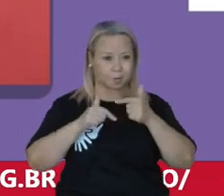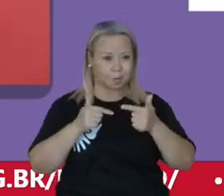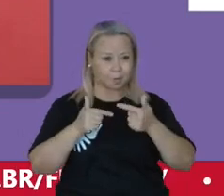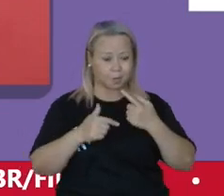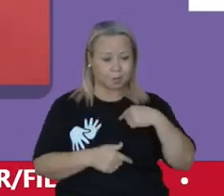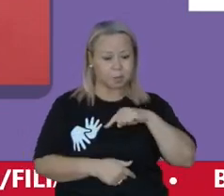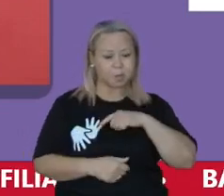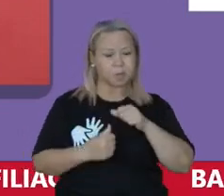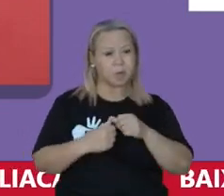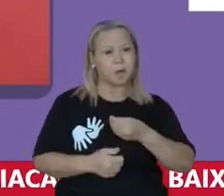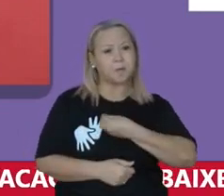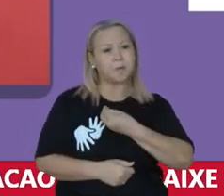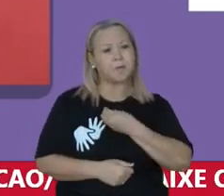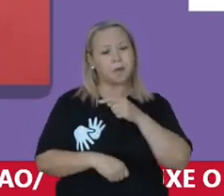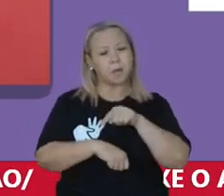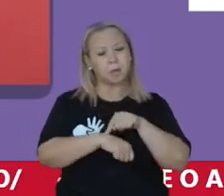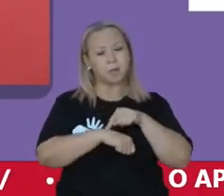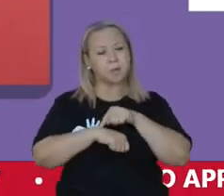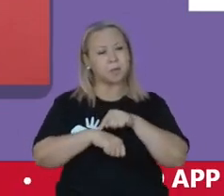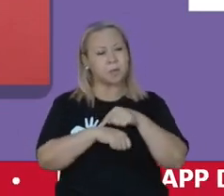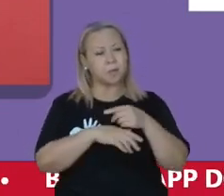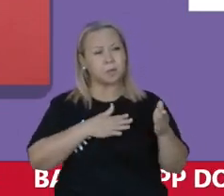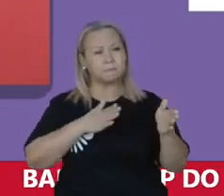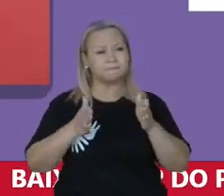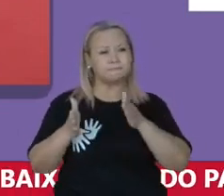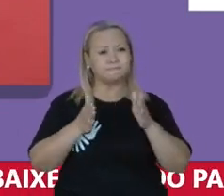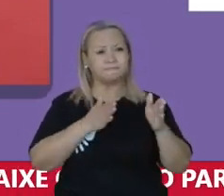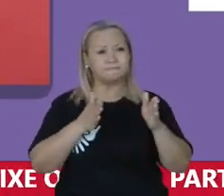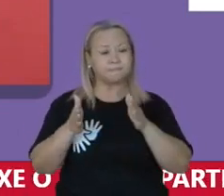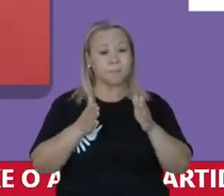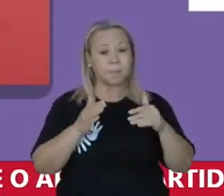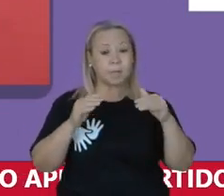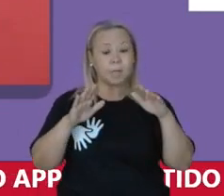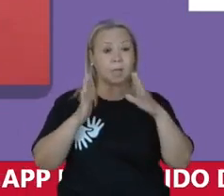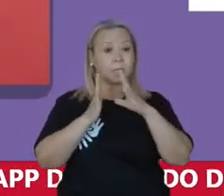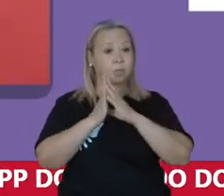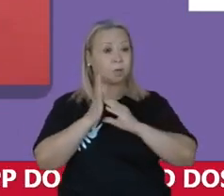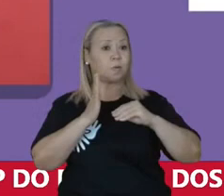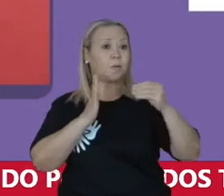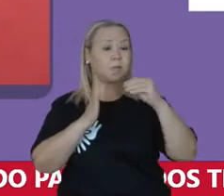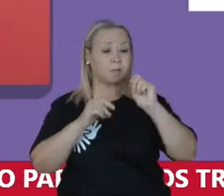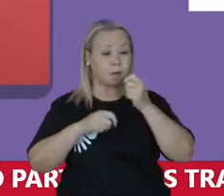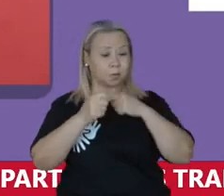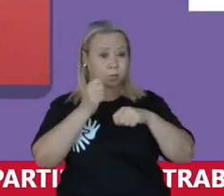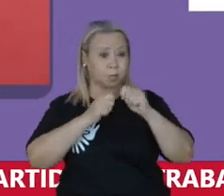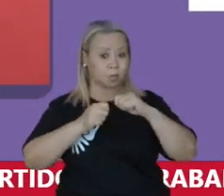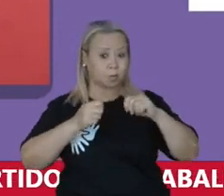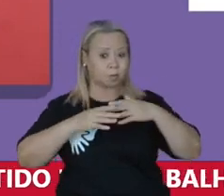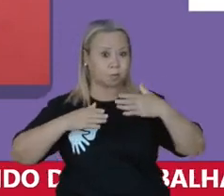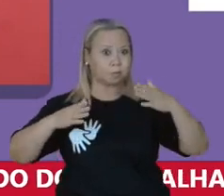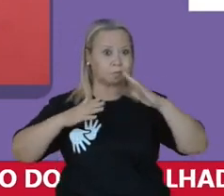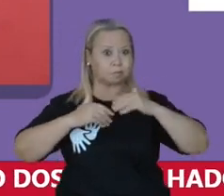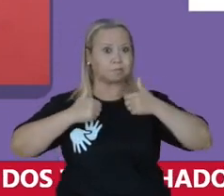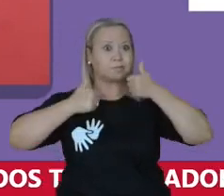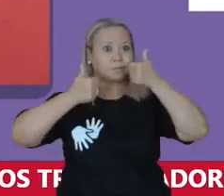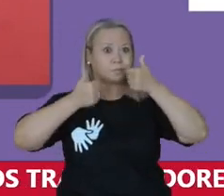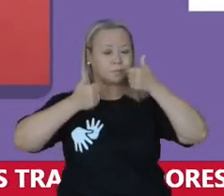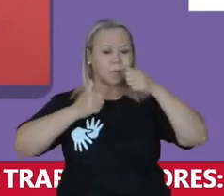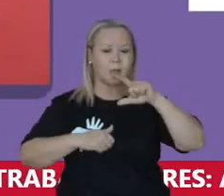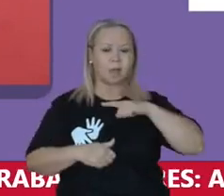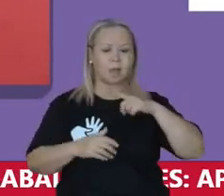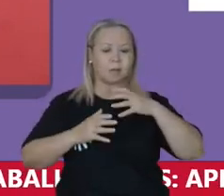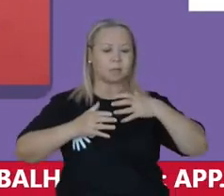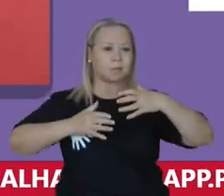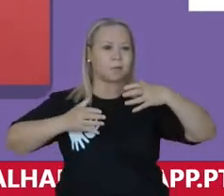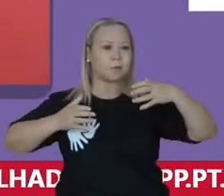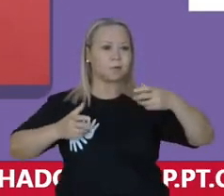Nós estávamos vivendo um momento, obviamente, de um patamar de economia crescente. E ao ter